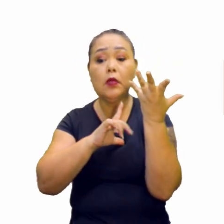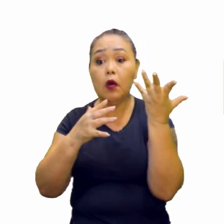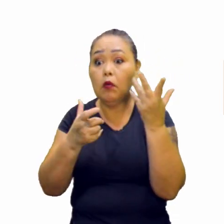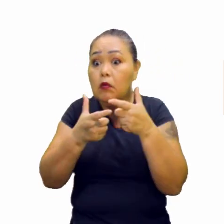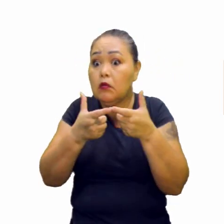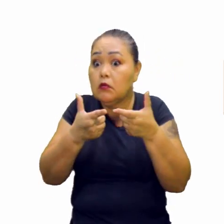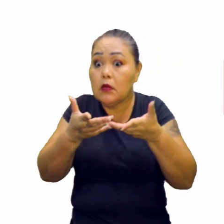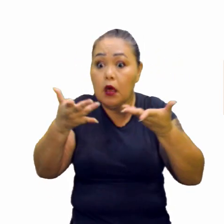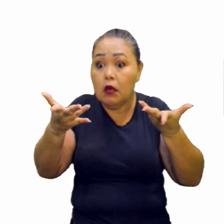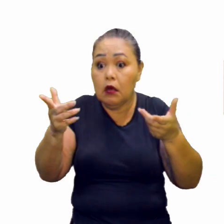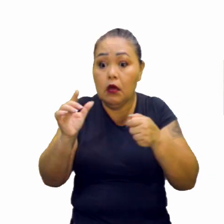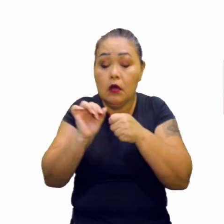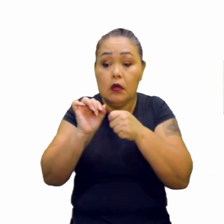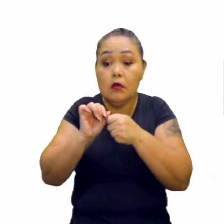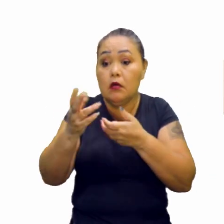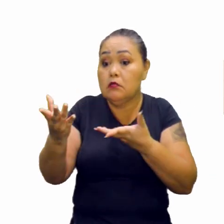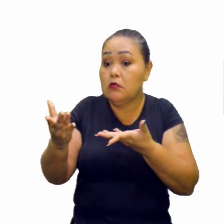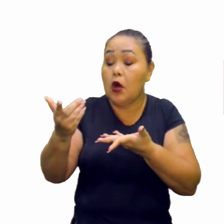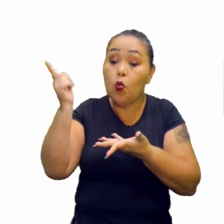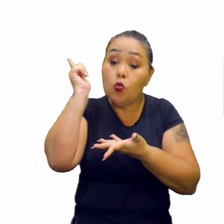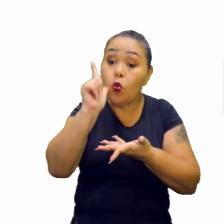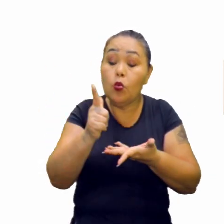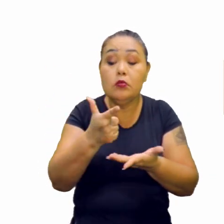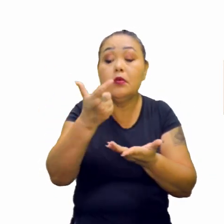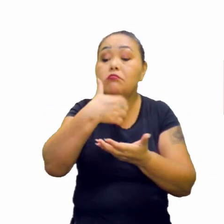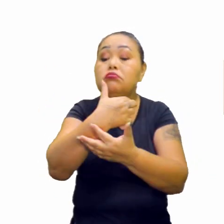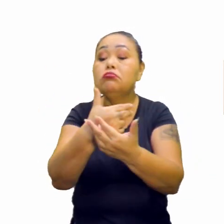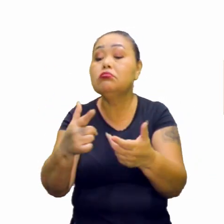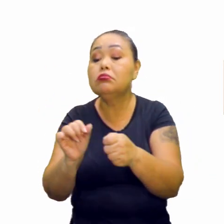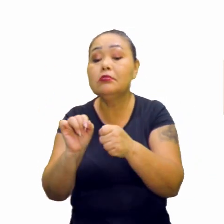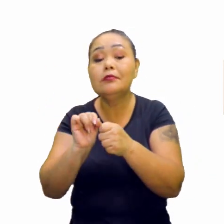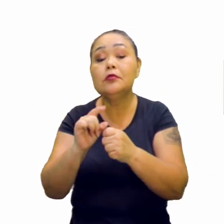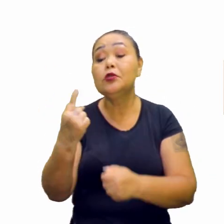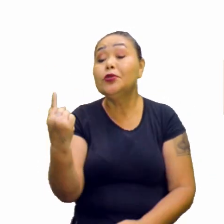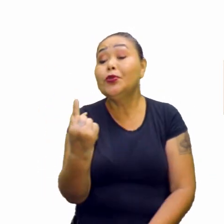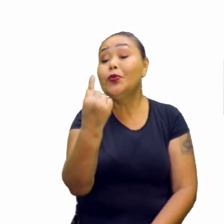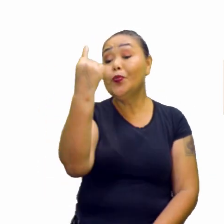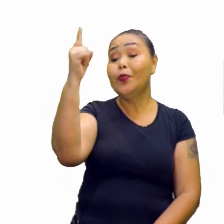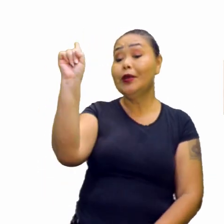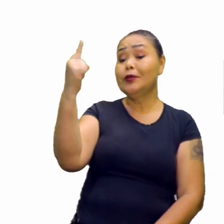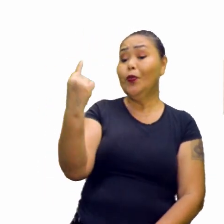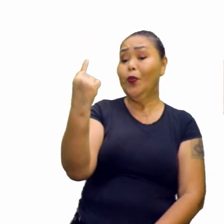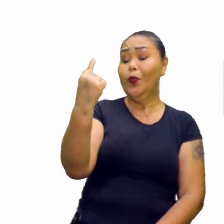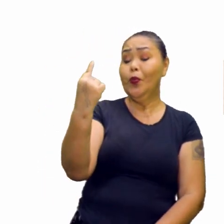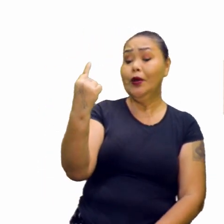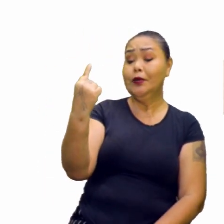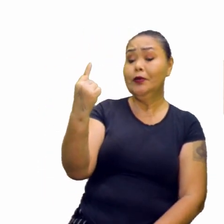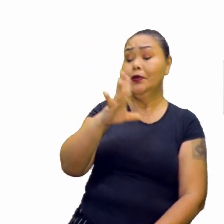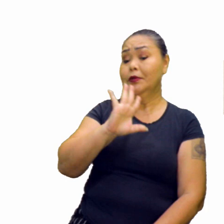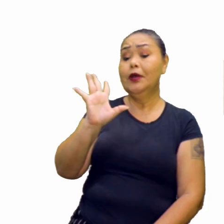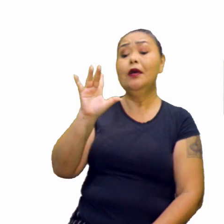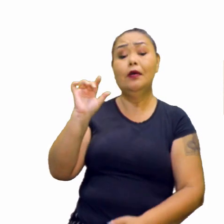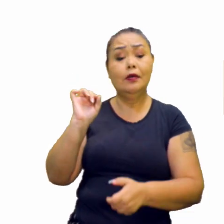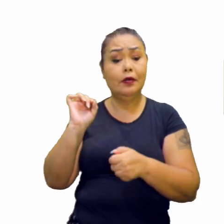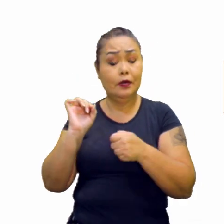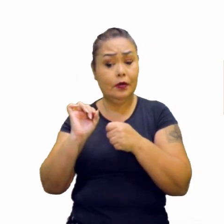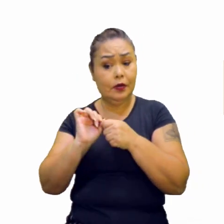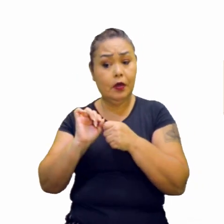uma rentabilidade numa ação pessoal que demanda de uma mão de